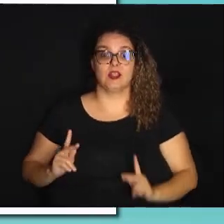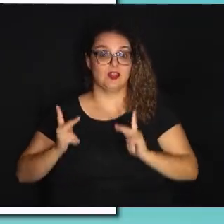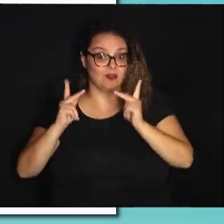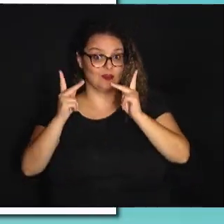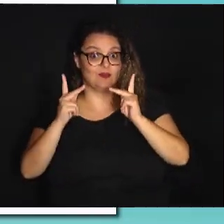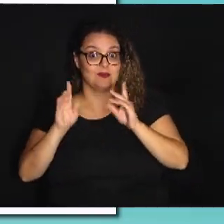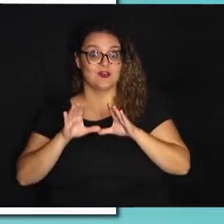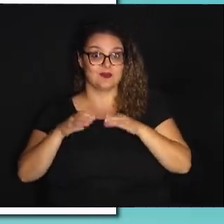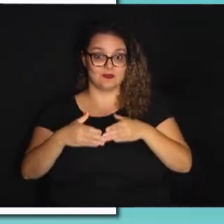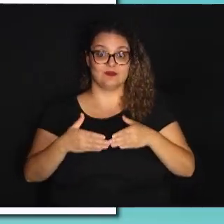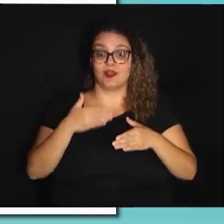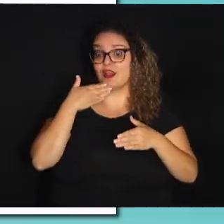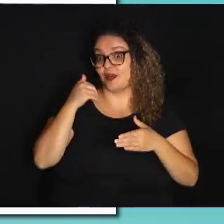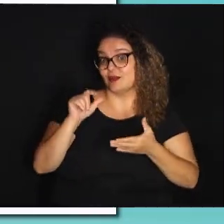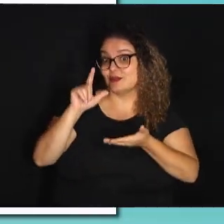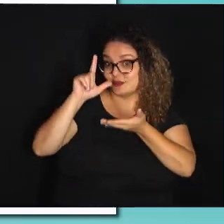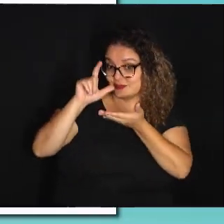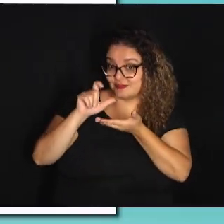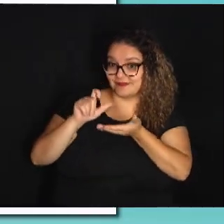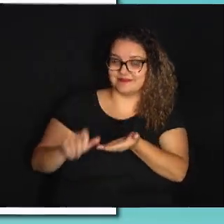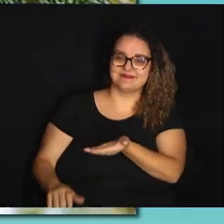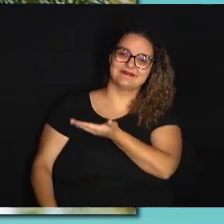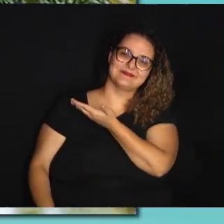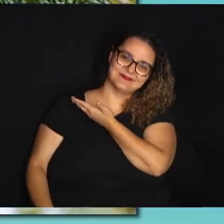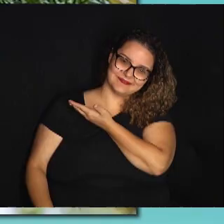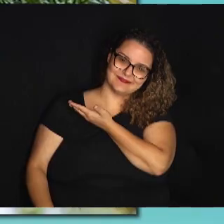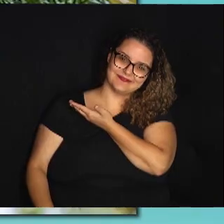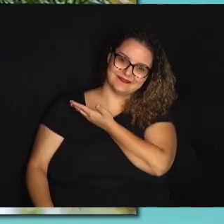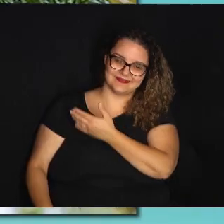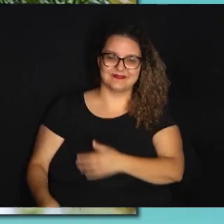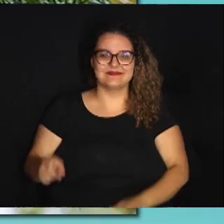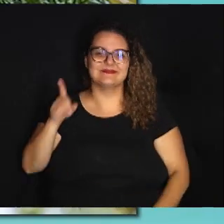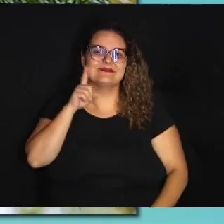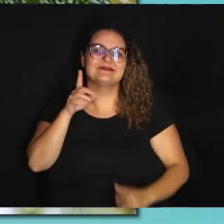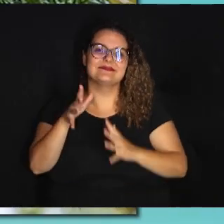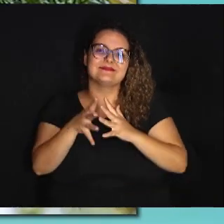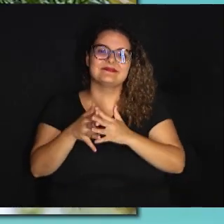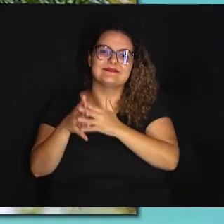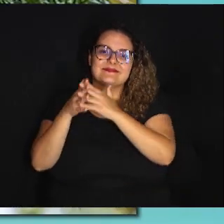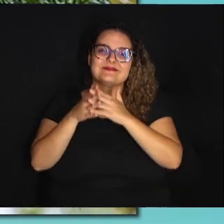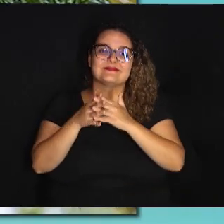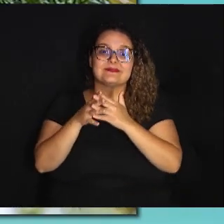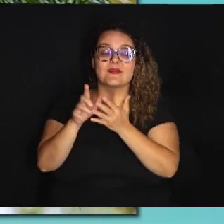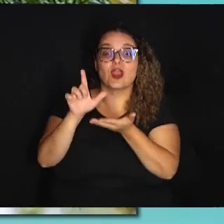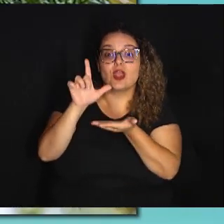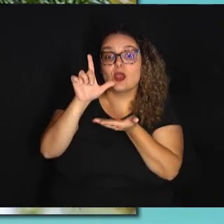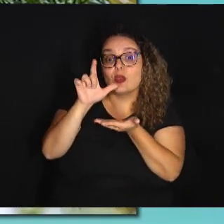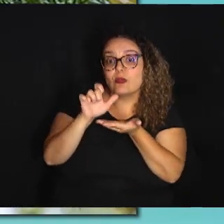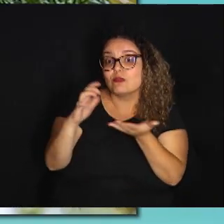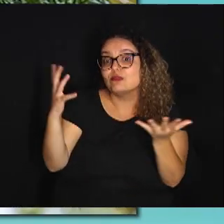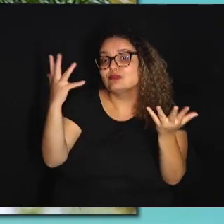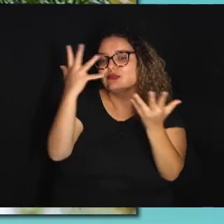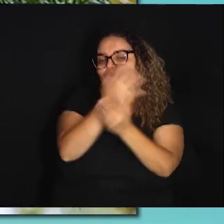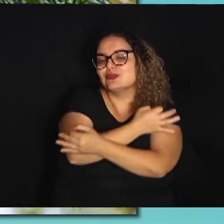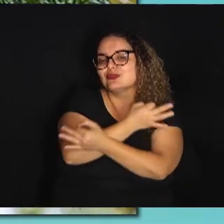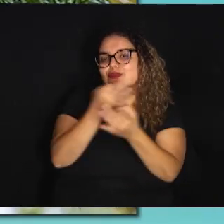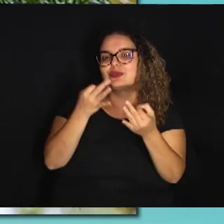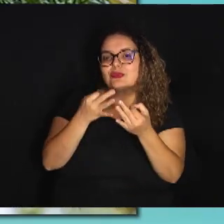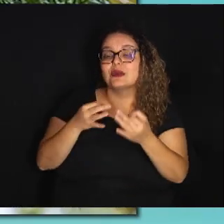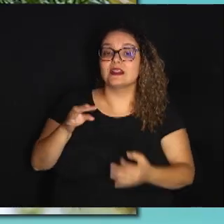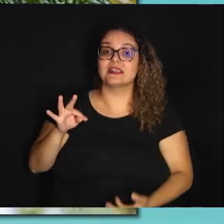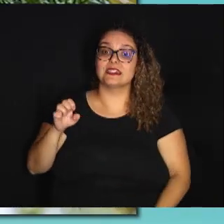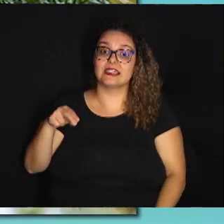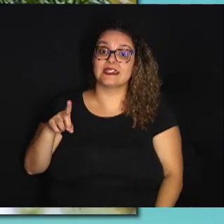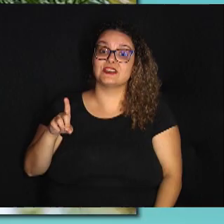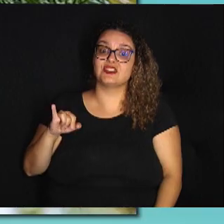os organizadores. E o vencedor da categoria de melhor retrato foi Alan Murphy, dos Estados Unidos. Ele